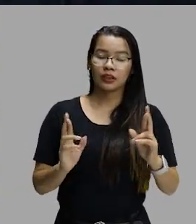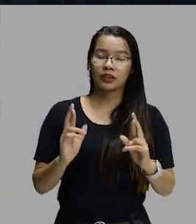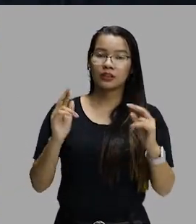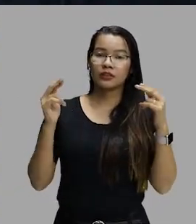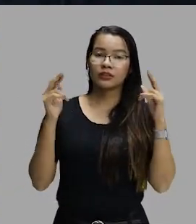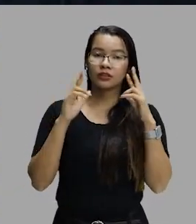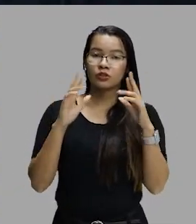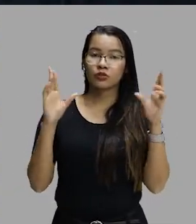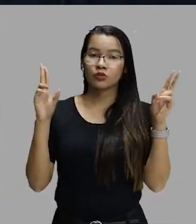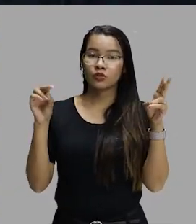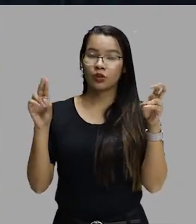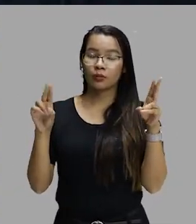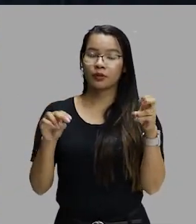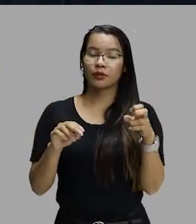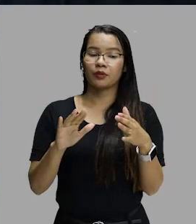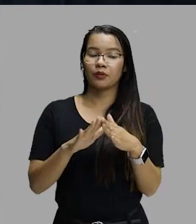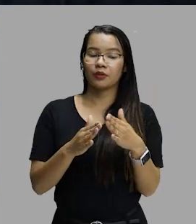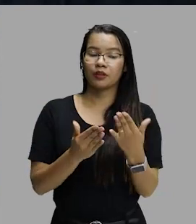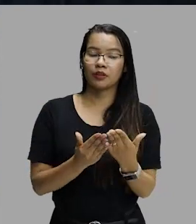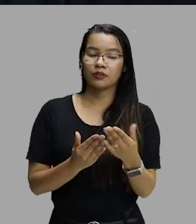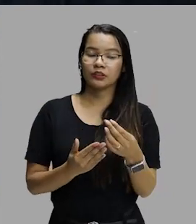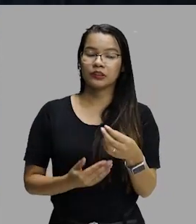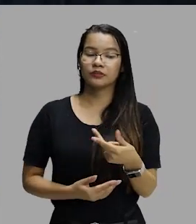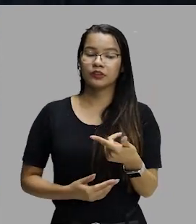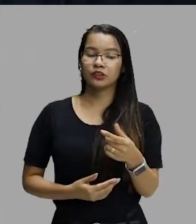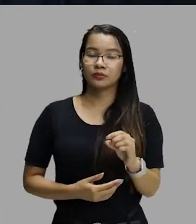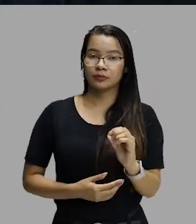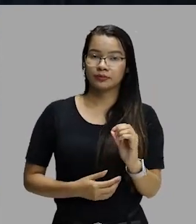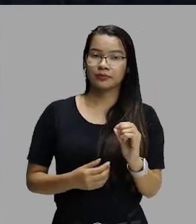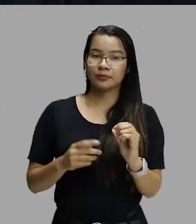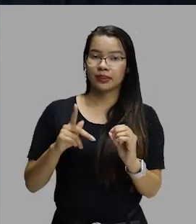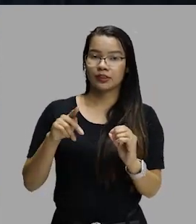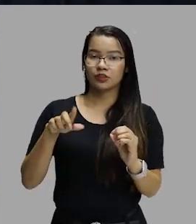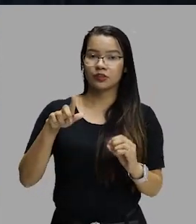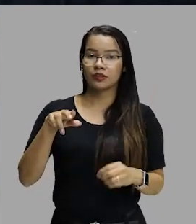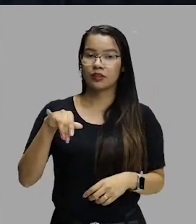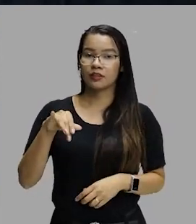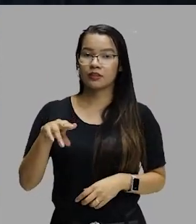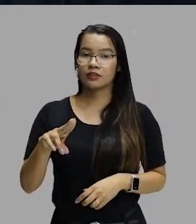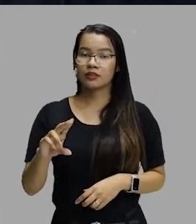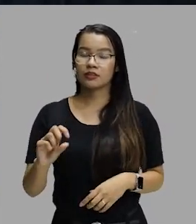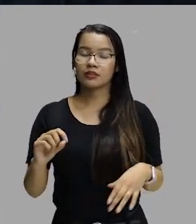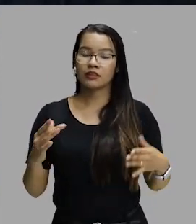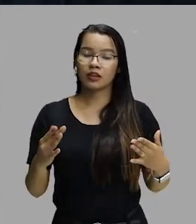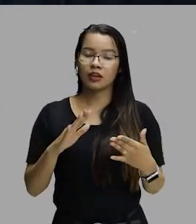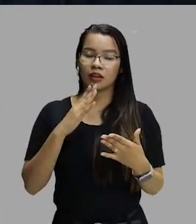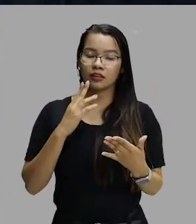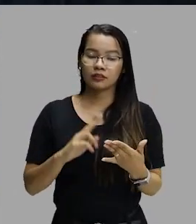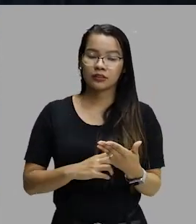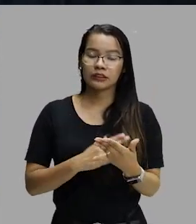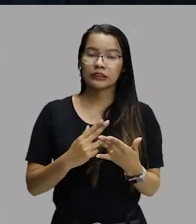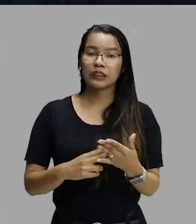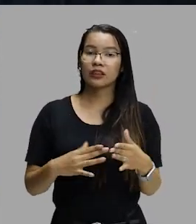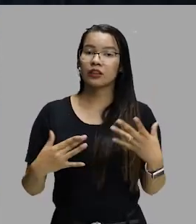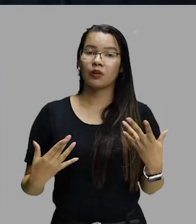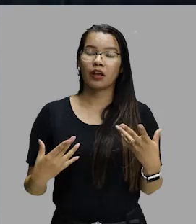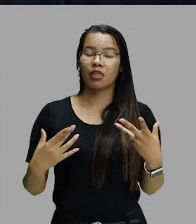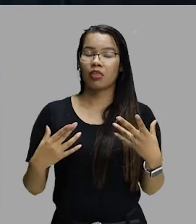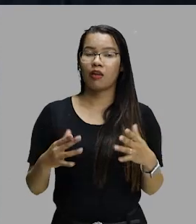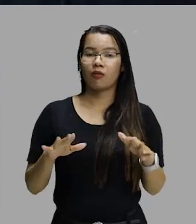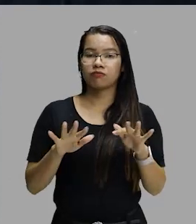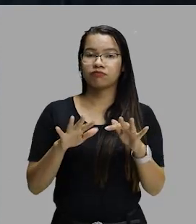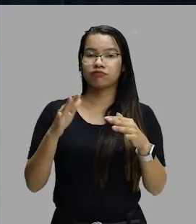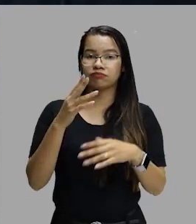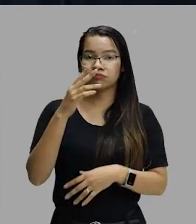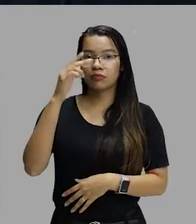muito comum na sala de aula os professores de língua portuguesa e literatura pedirem resumos de livros,